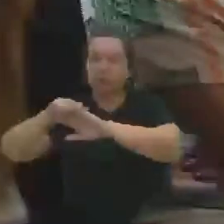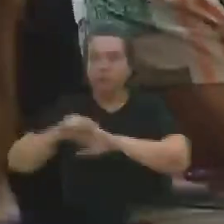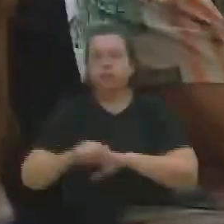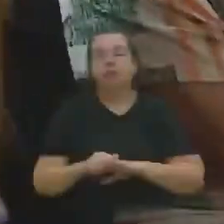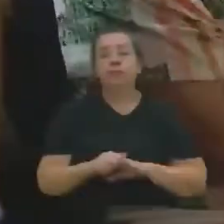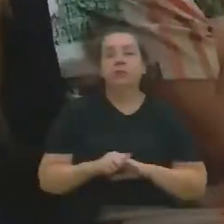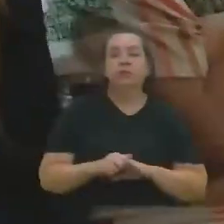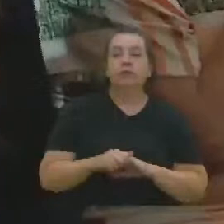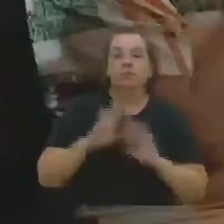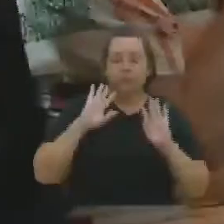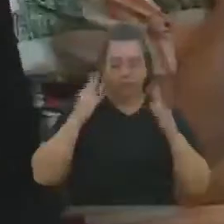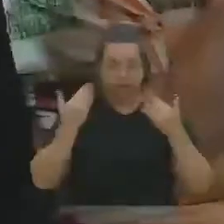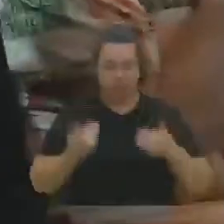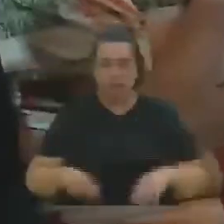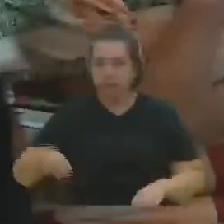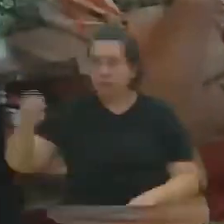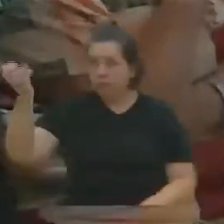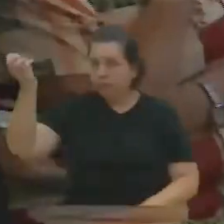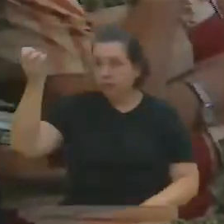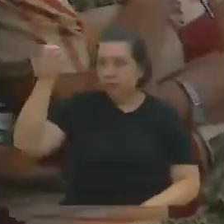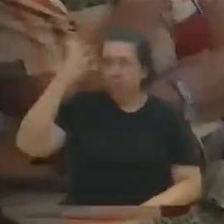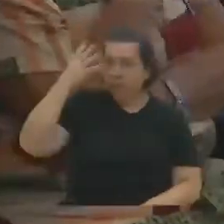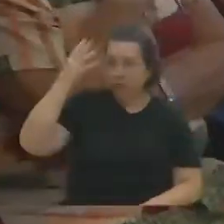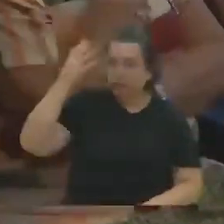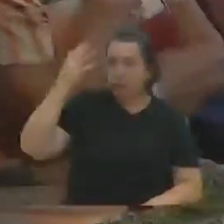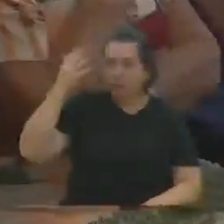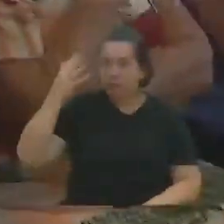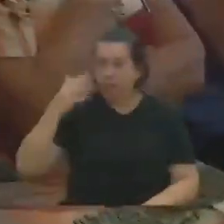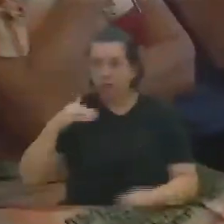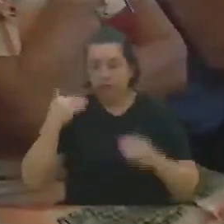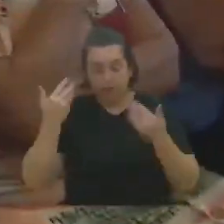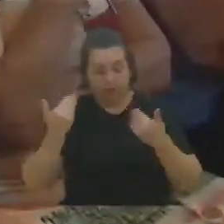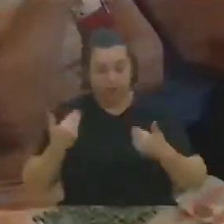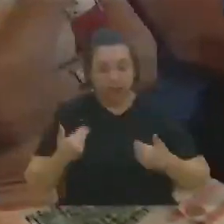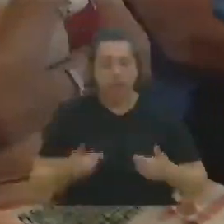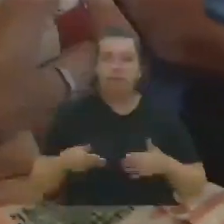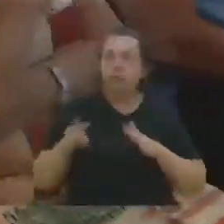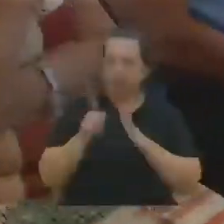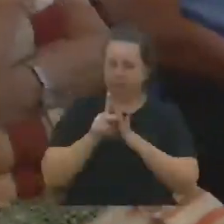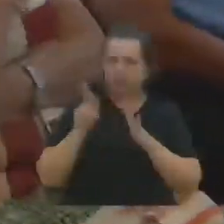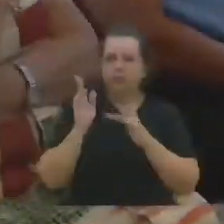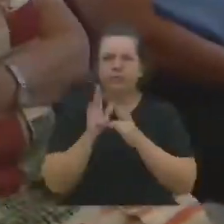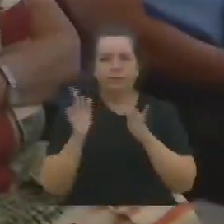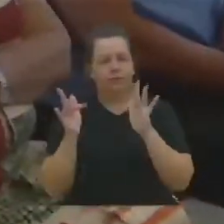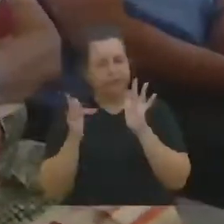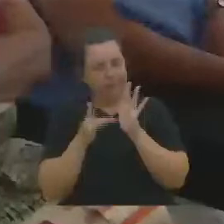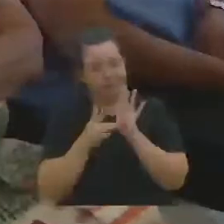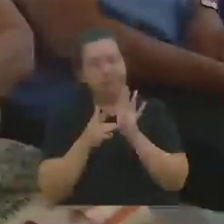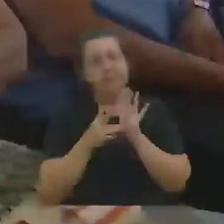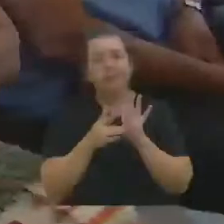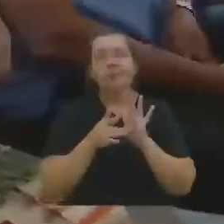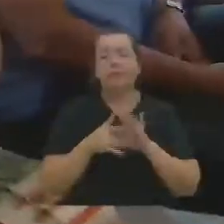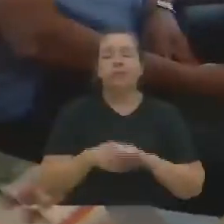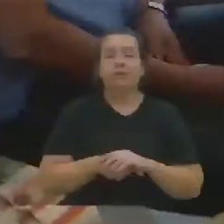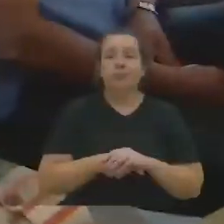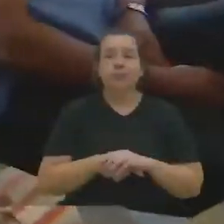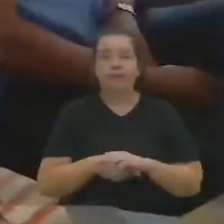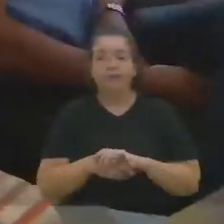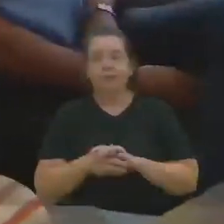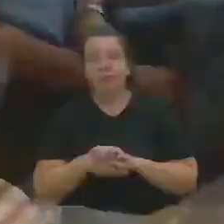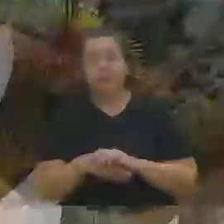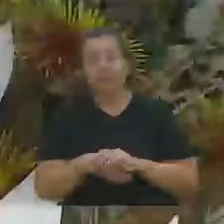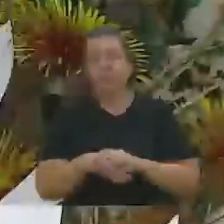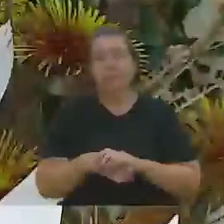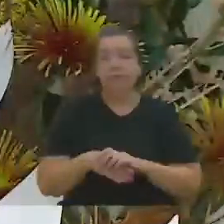mão. Eu sou da luz, eu sou de